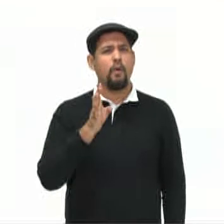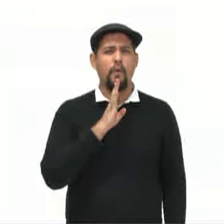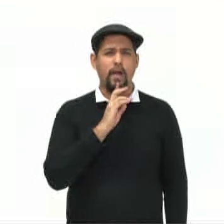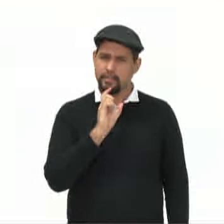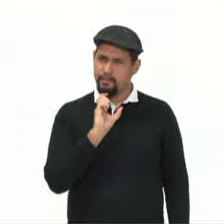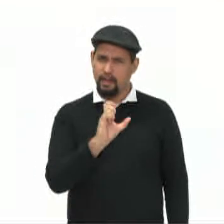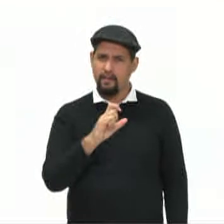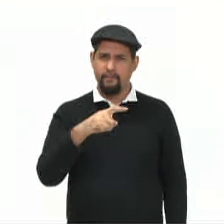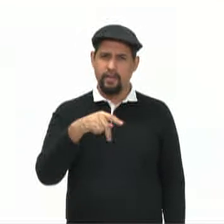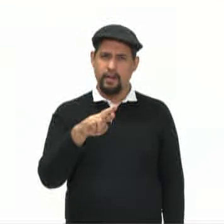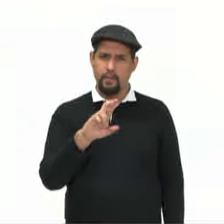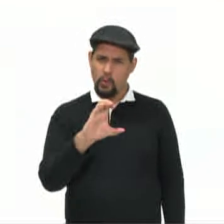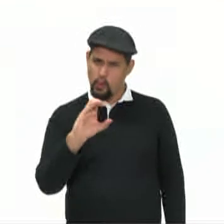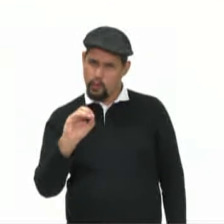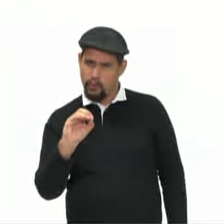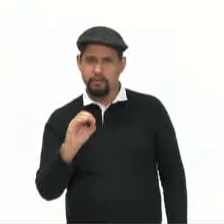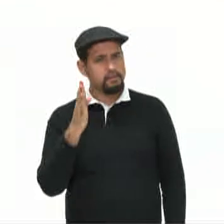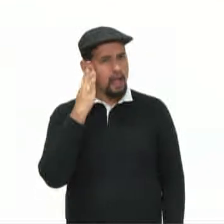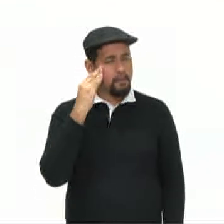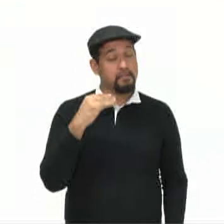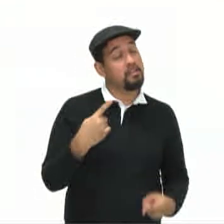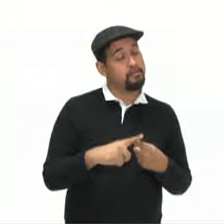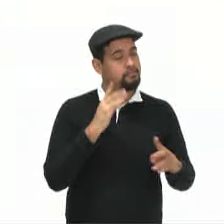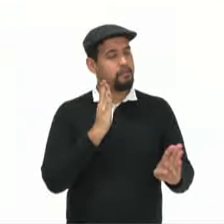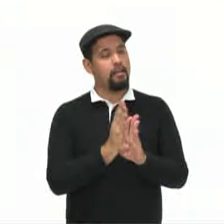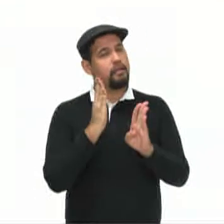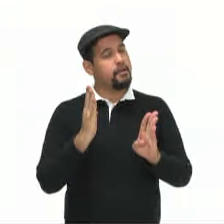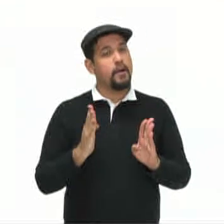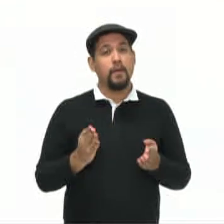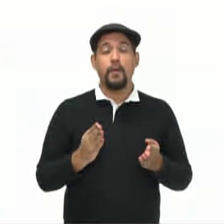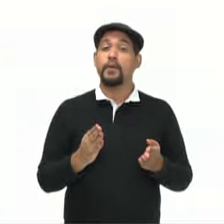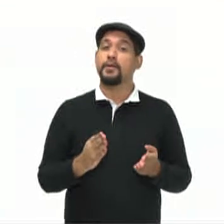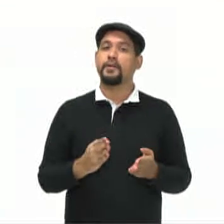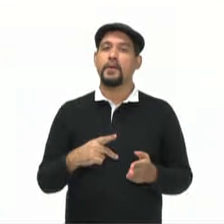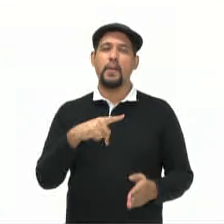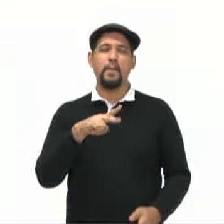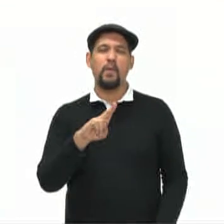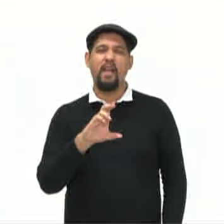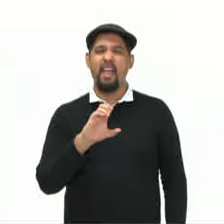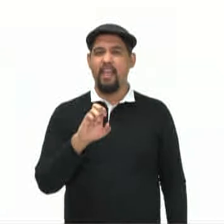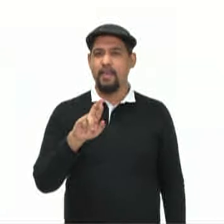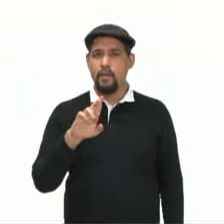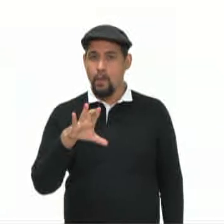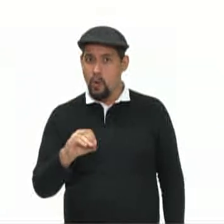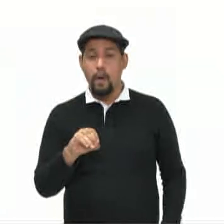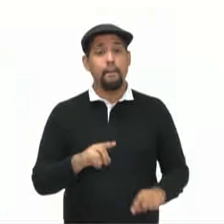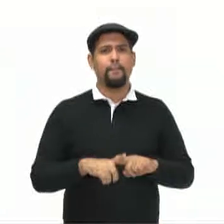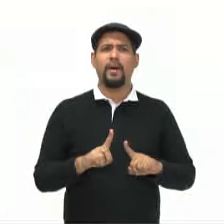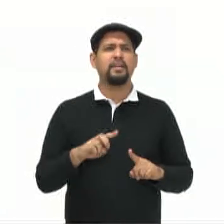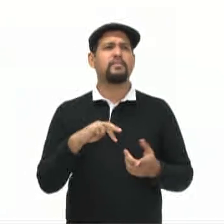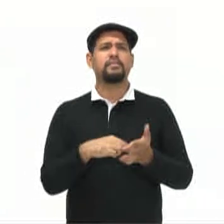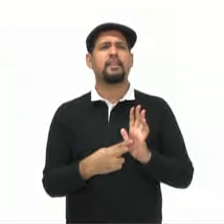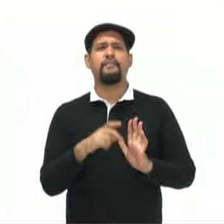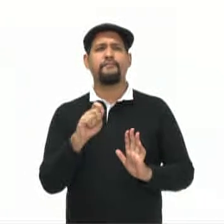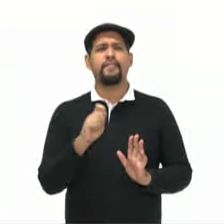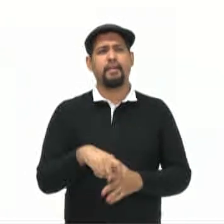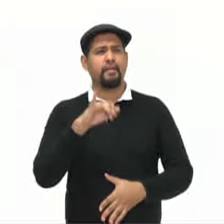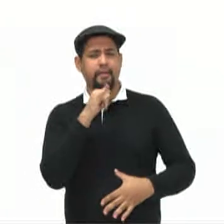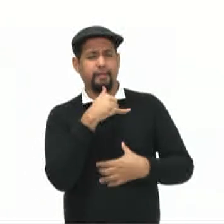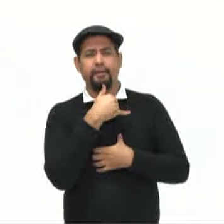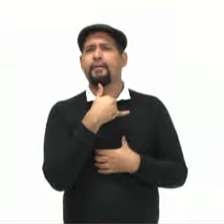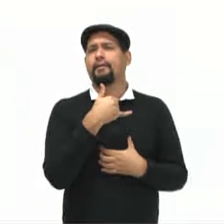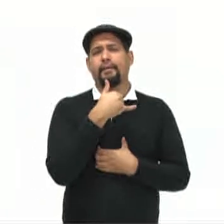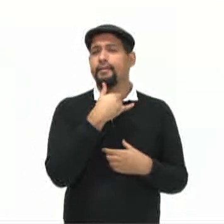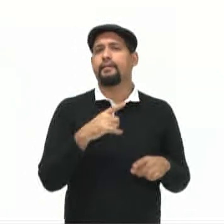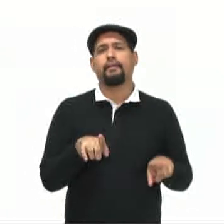pulcro? Isto eu sei por acaso, pulquérrimo. Mas não é desanimador